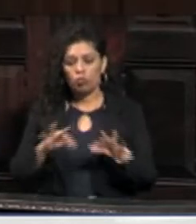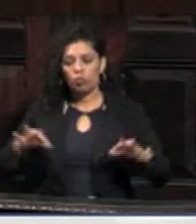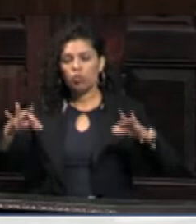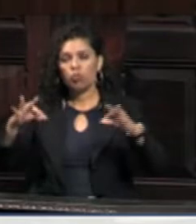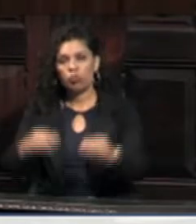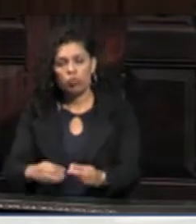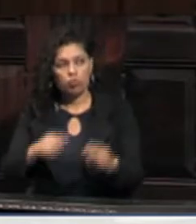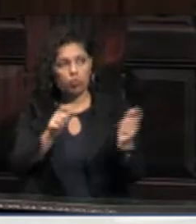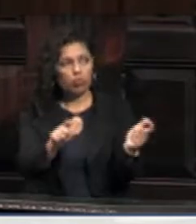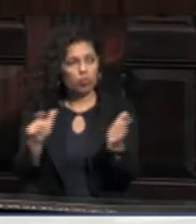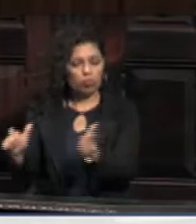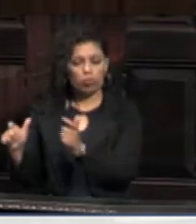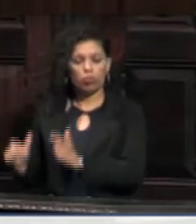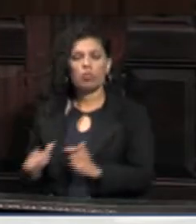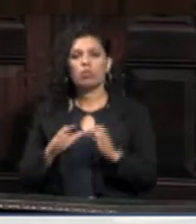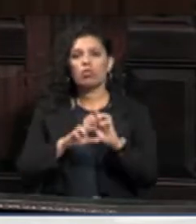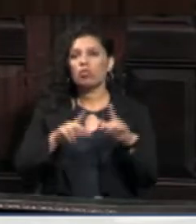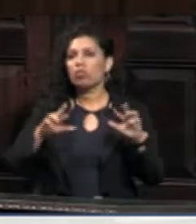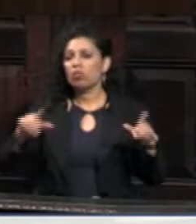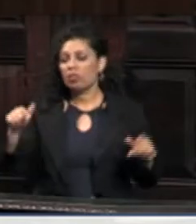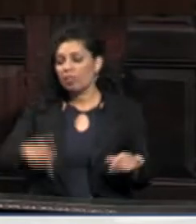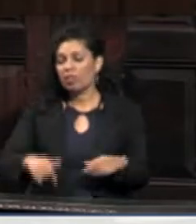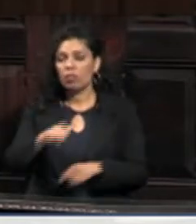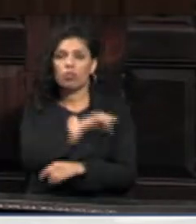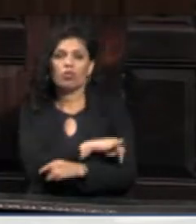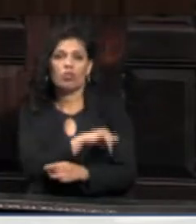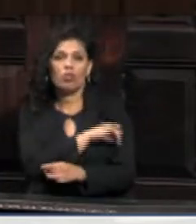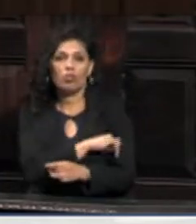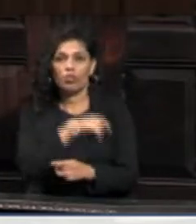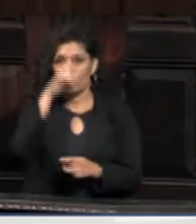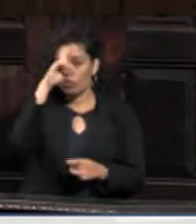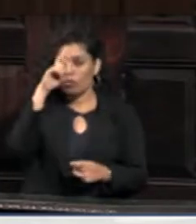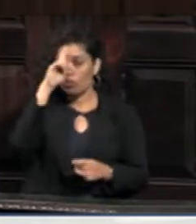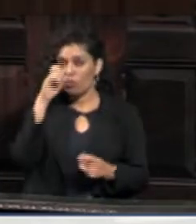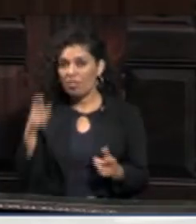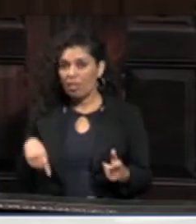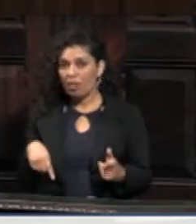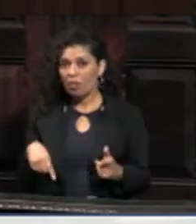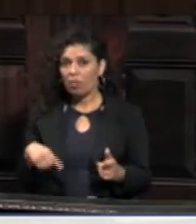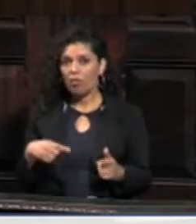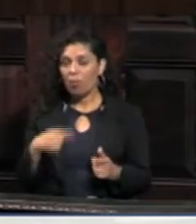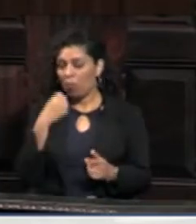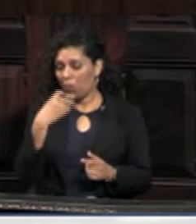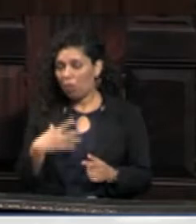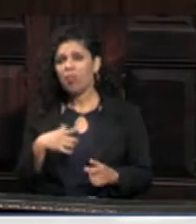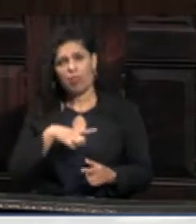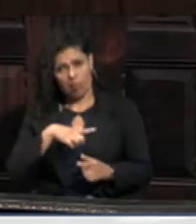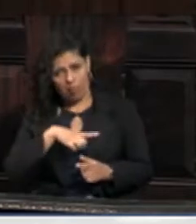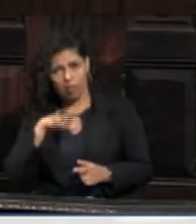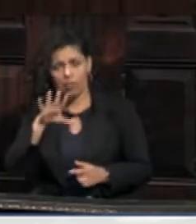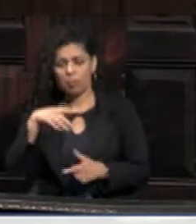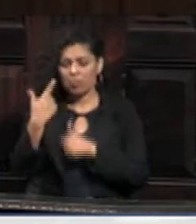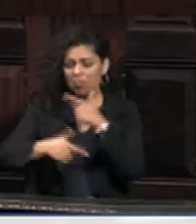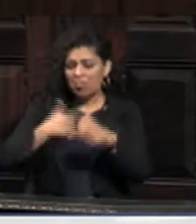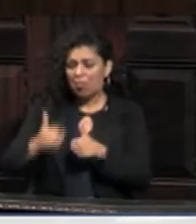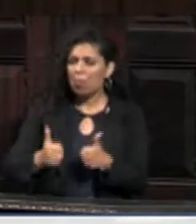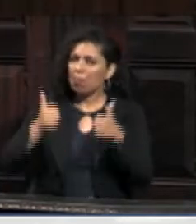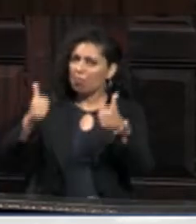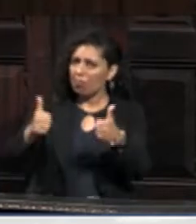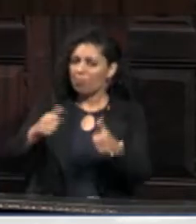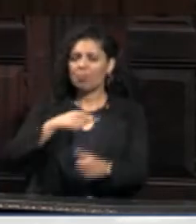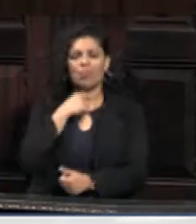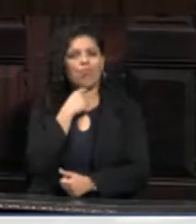Latina. Não é possível que aqui no Rio de Janeiro isso não funcione. Então, não querem que